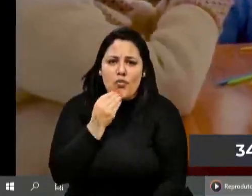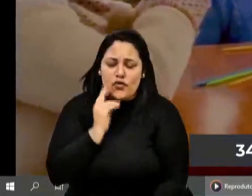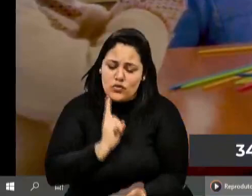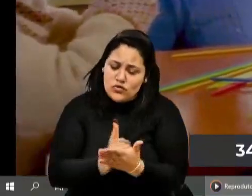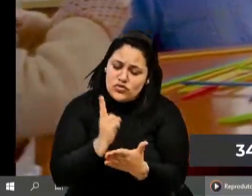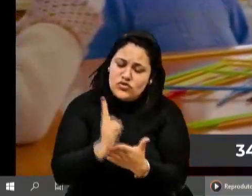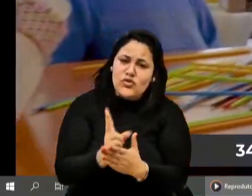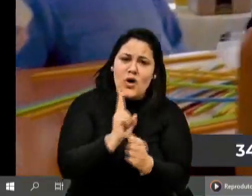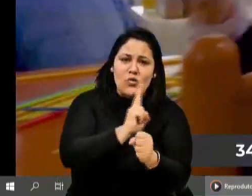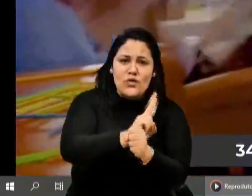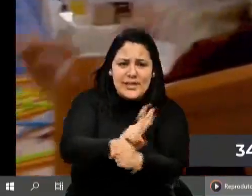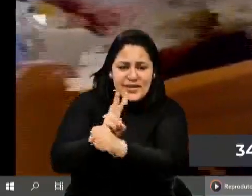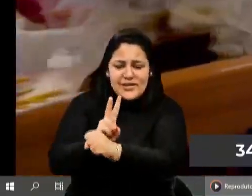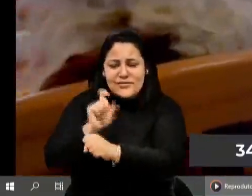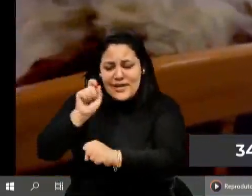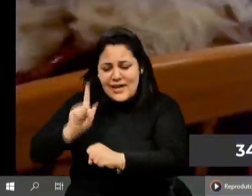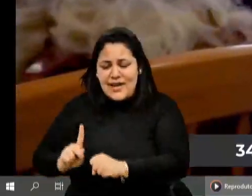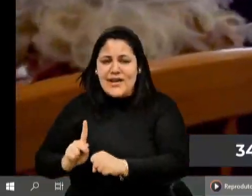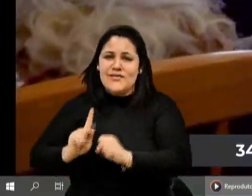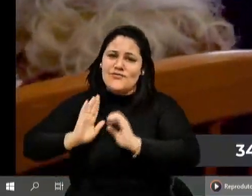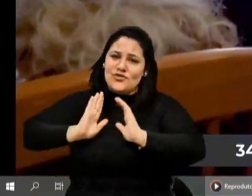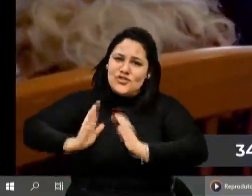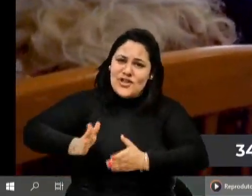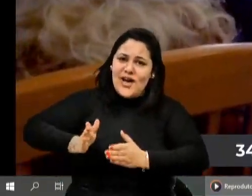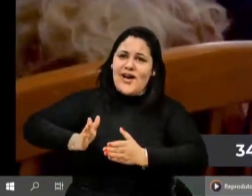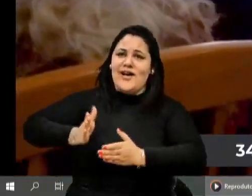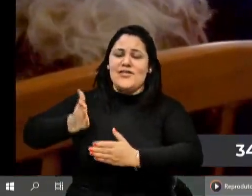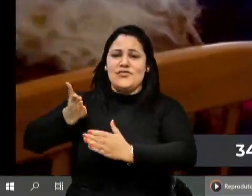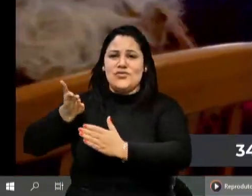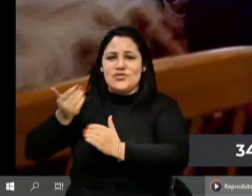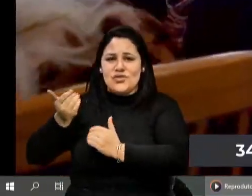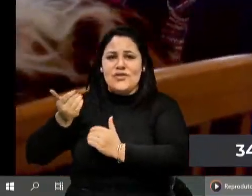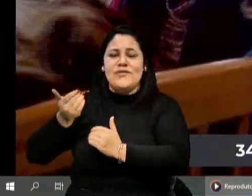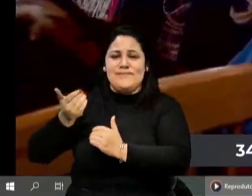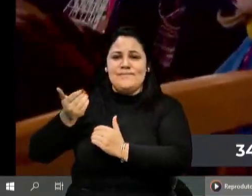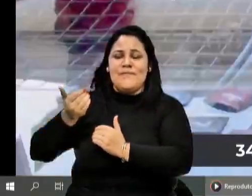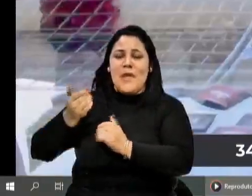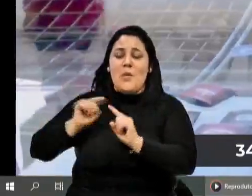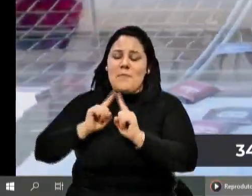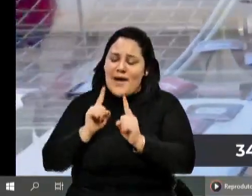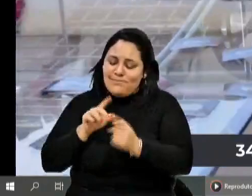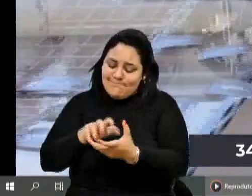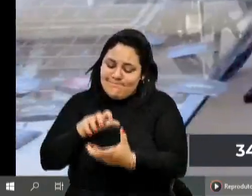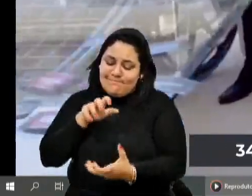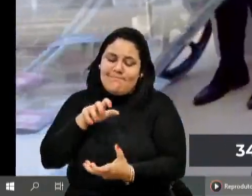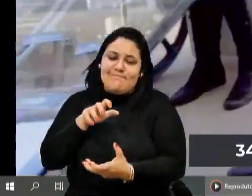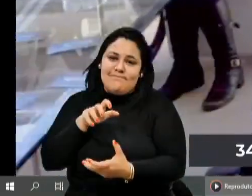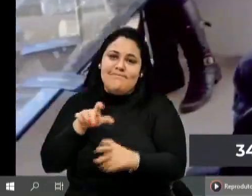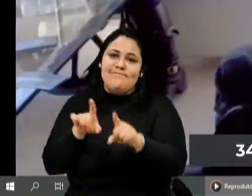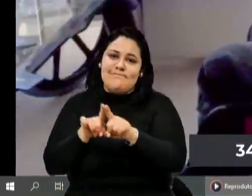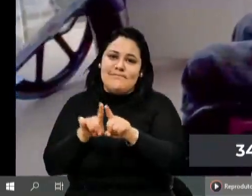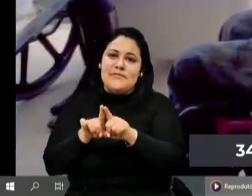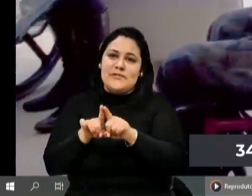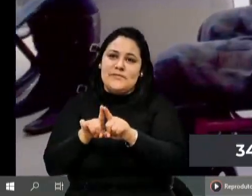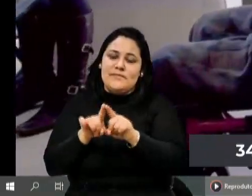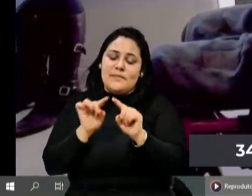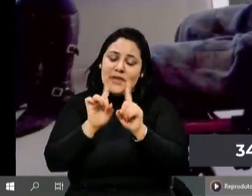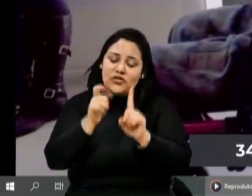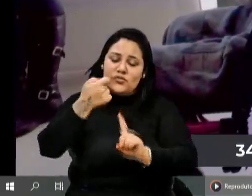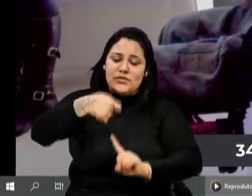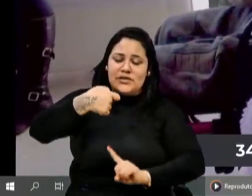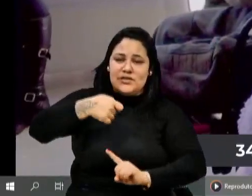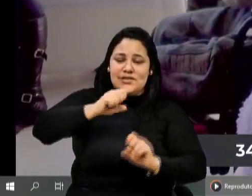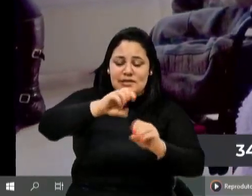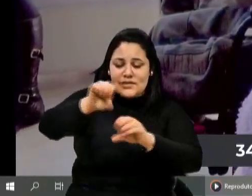cuidando dos que já estão nessa fase da velhice, mas investirmos nessa questão da cultura